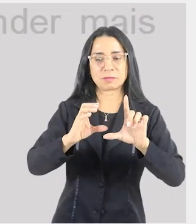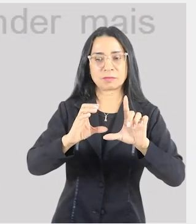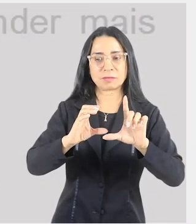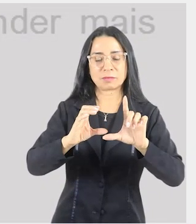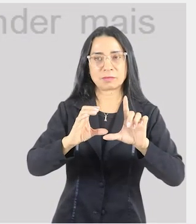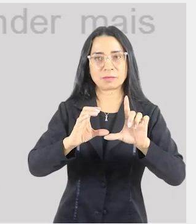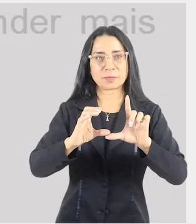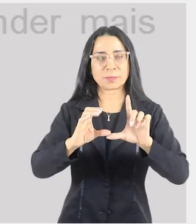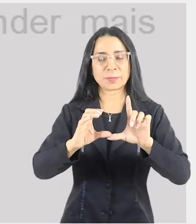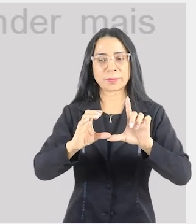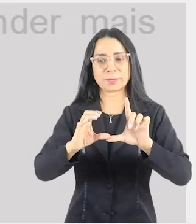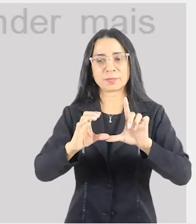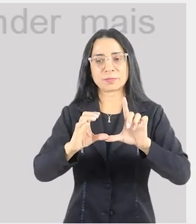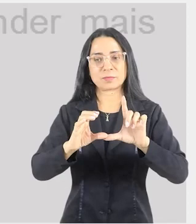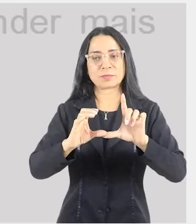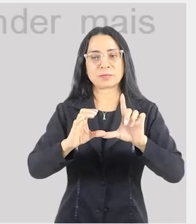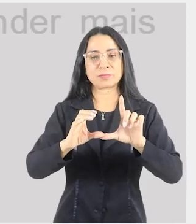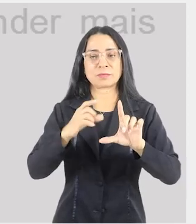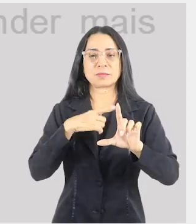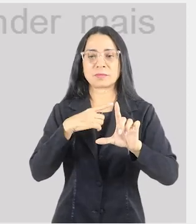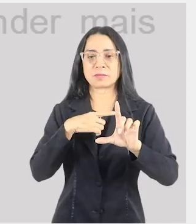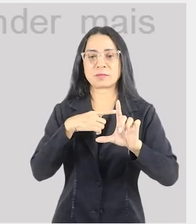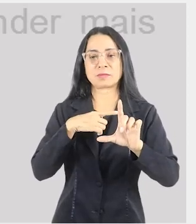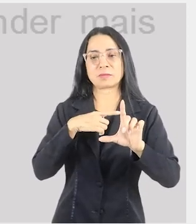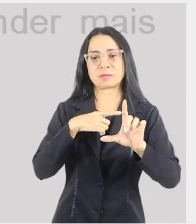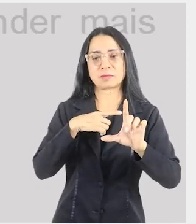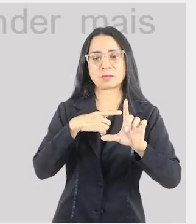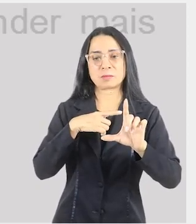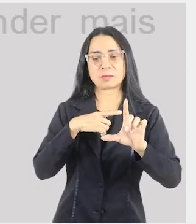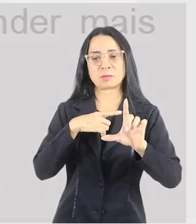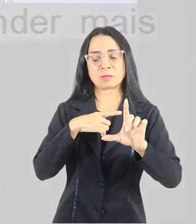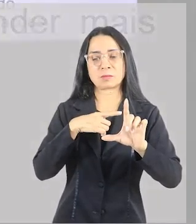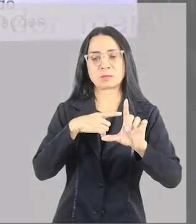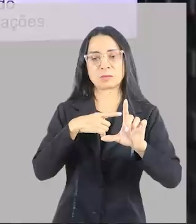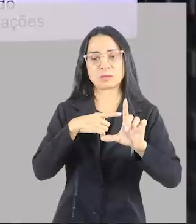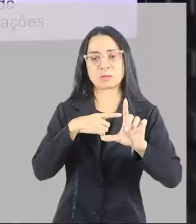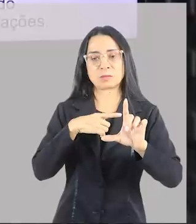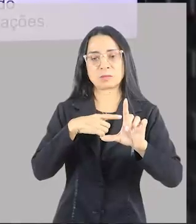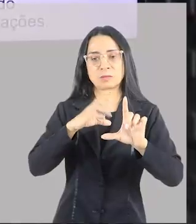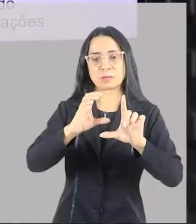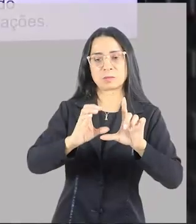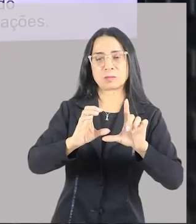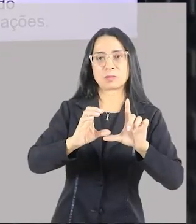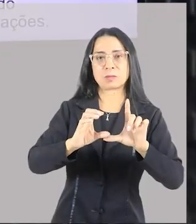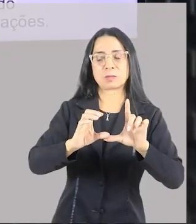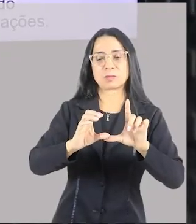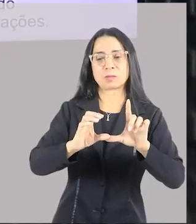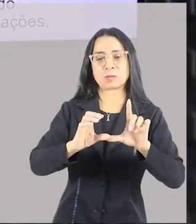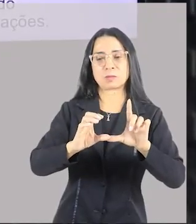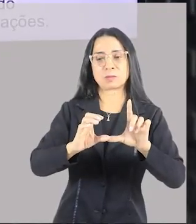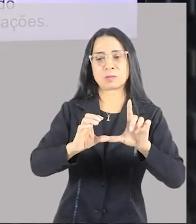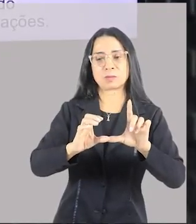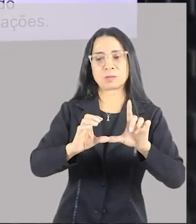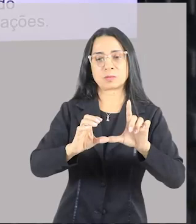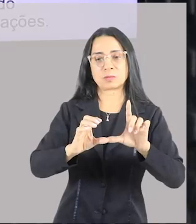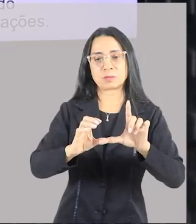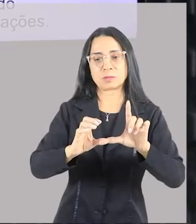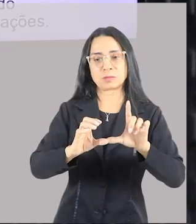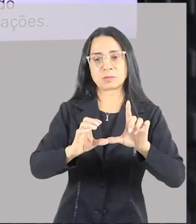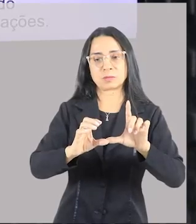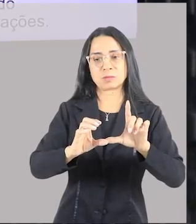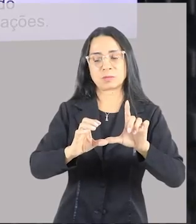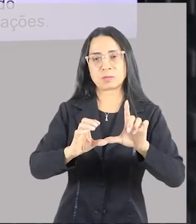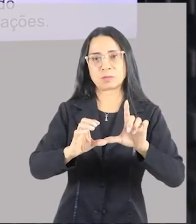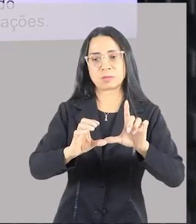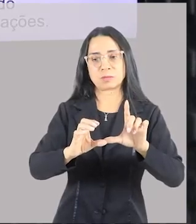letra C está correta. Há certa margem de liberdade para atuação, para que o agente público possa tomar as decisões, mas sempre